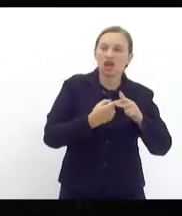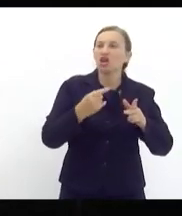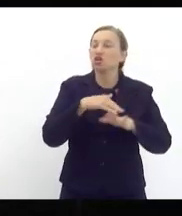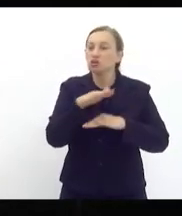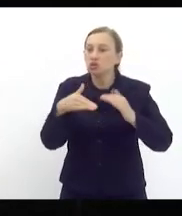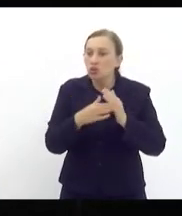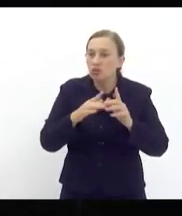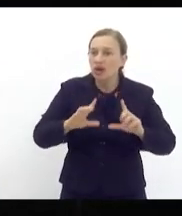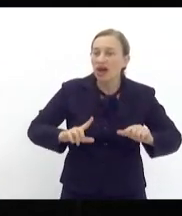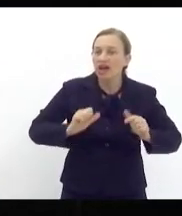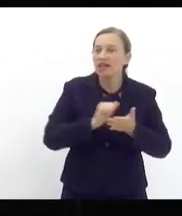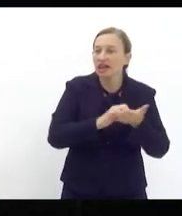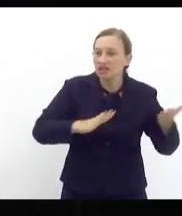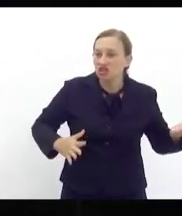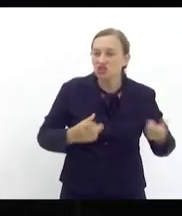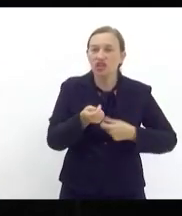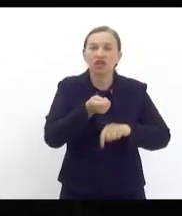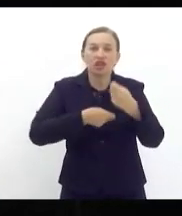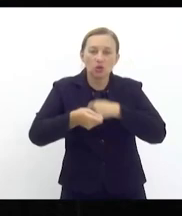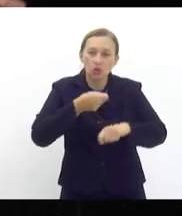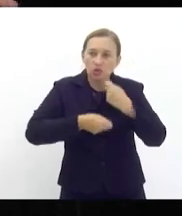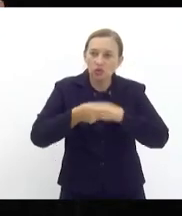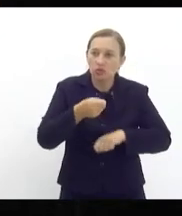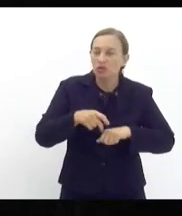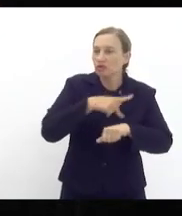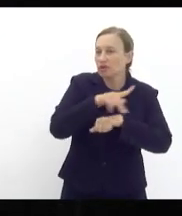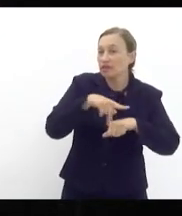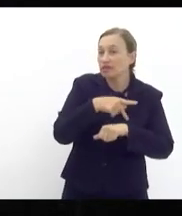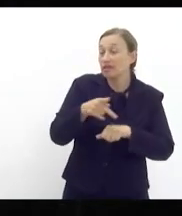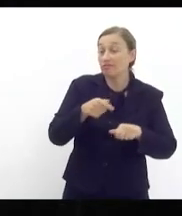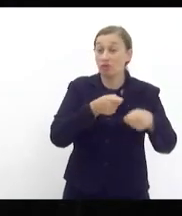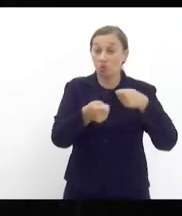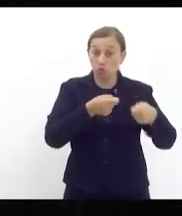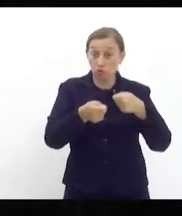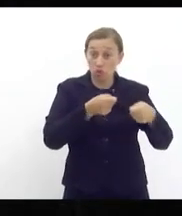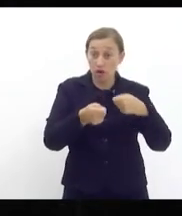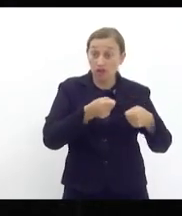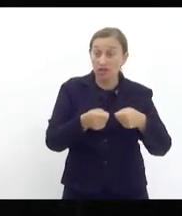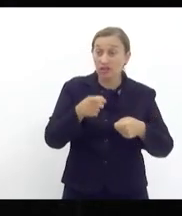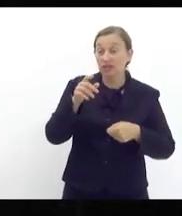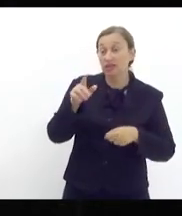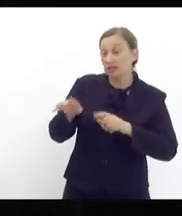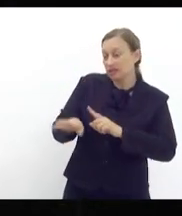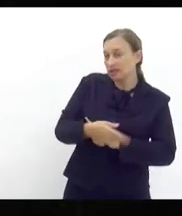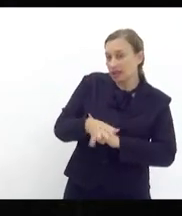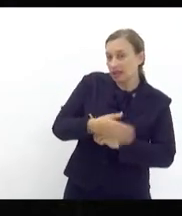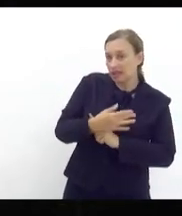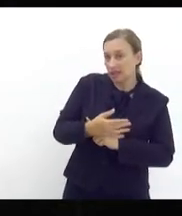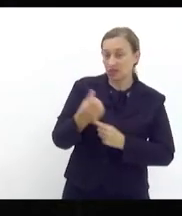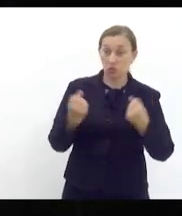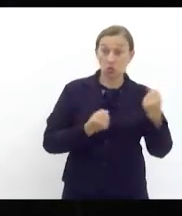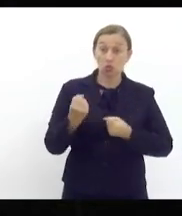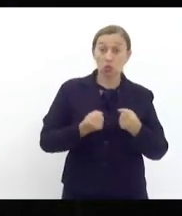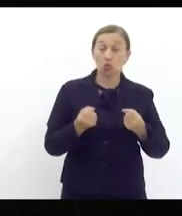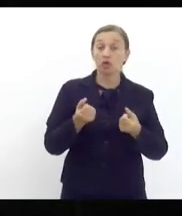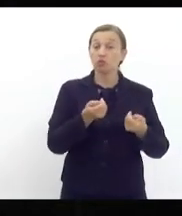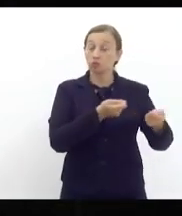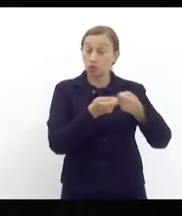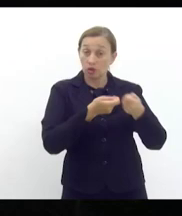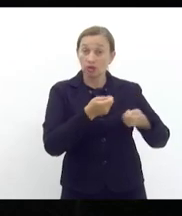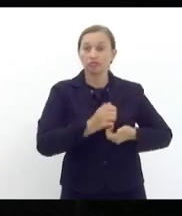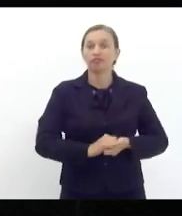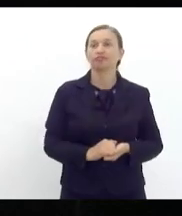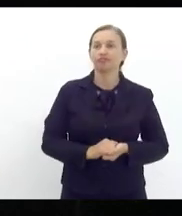as atividades econômicas nesse país são regulamentadas o taxista que tem que dirigir ele tem que ser regulamentado